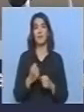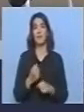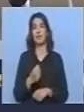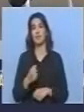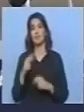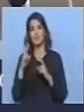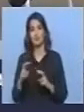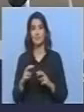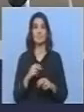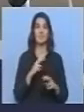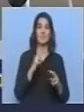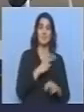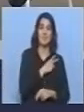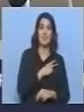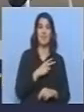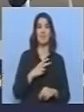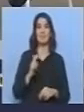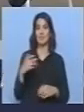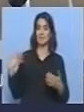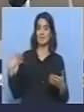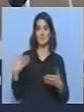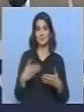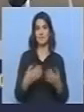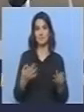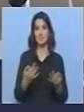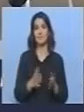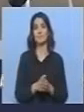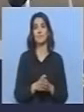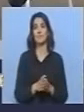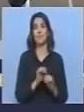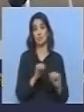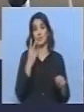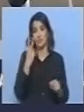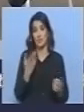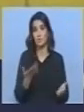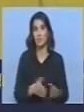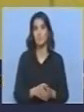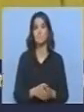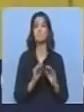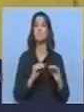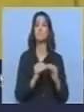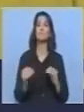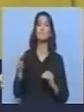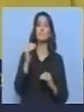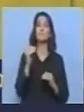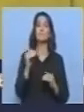têm desenvolvido também ao longo destas últimas décadas, de certa forma, das vossas vidas. Por isso, o ensino superior